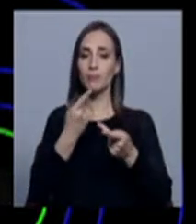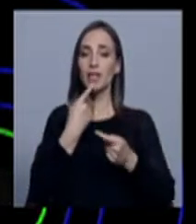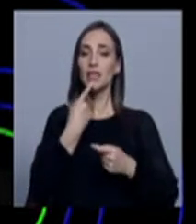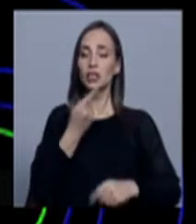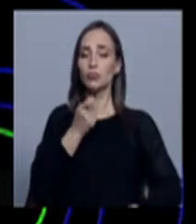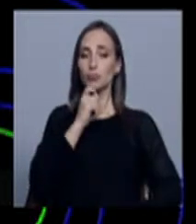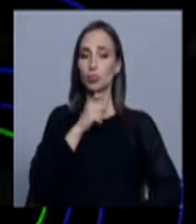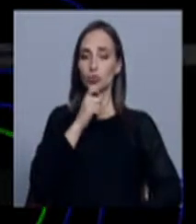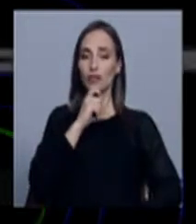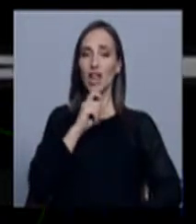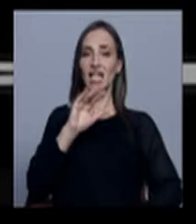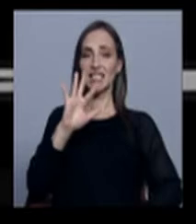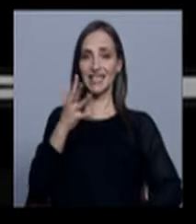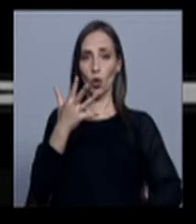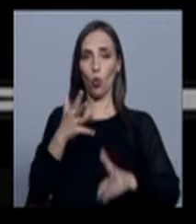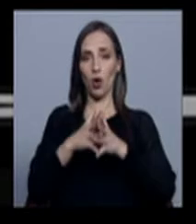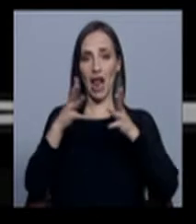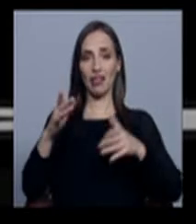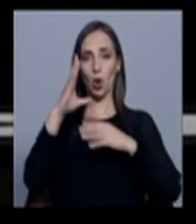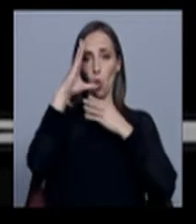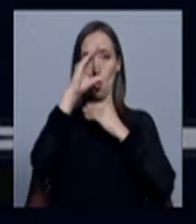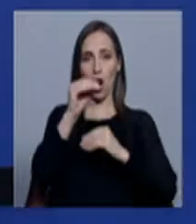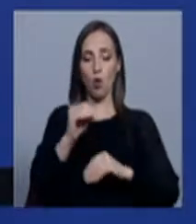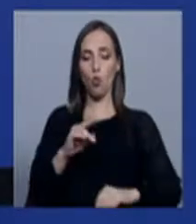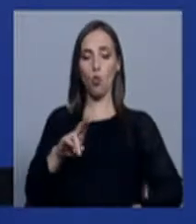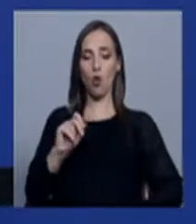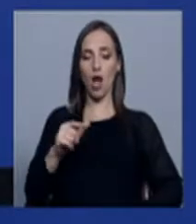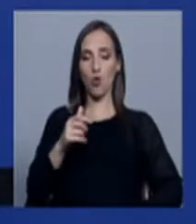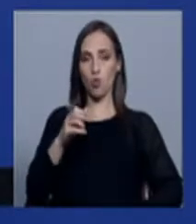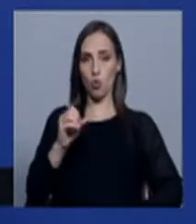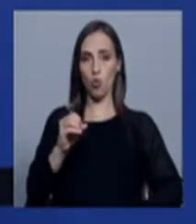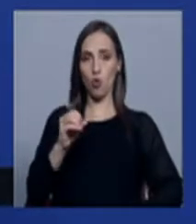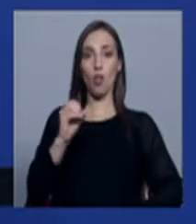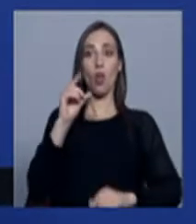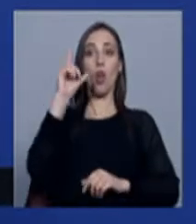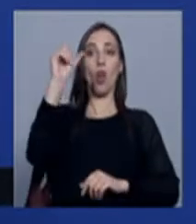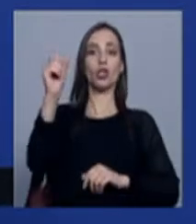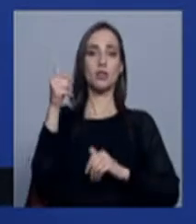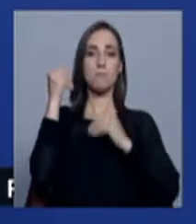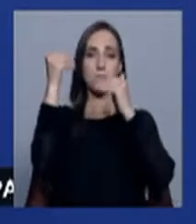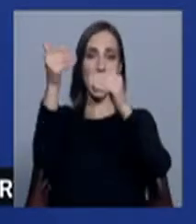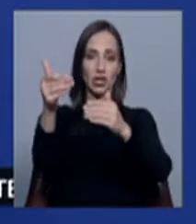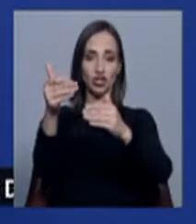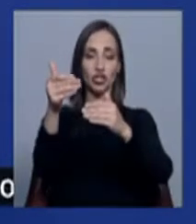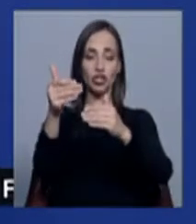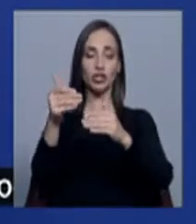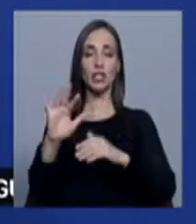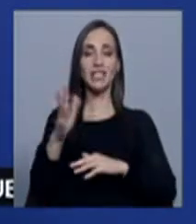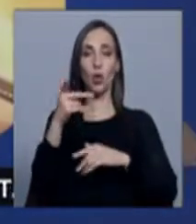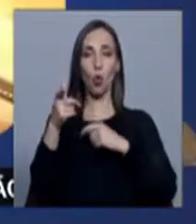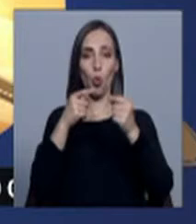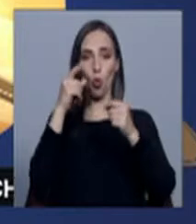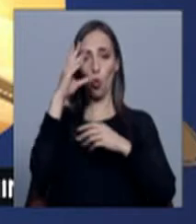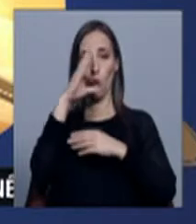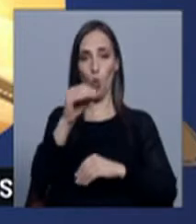5 maiores luas de Urano, portanto mais distante ainda no que diz respeito à distância ao Sol, as